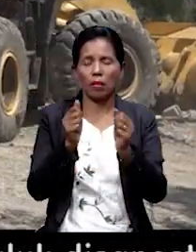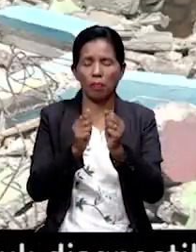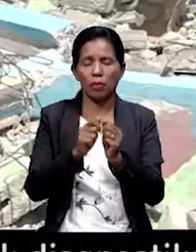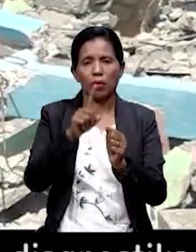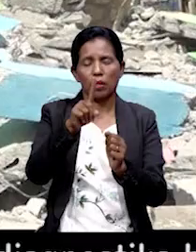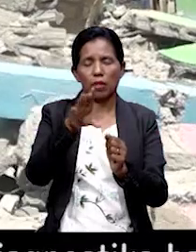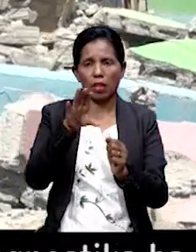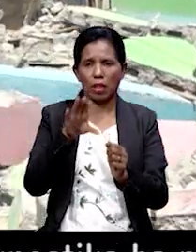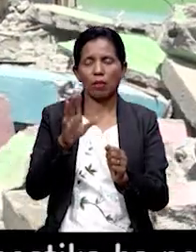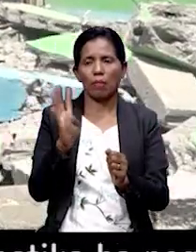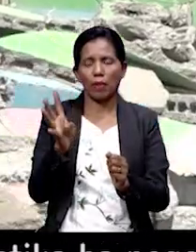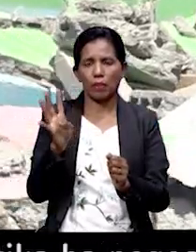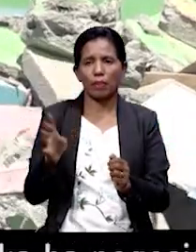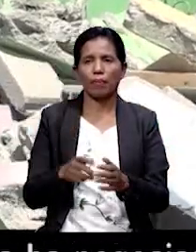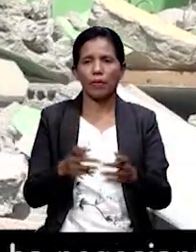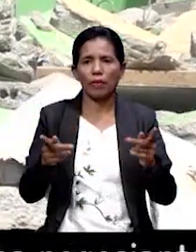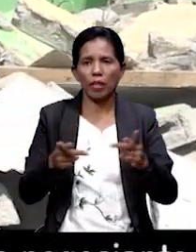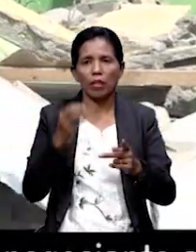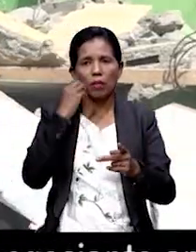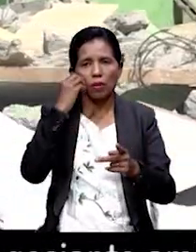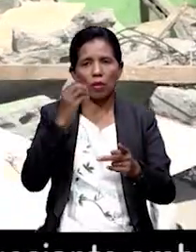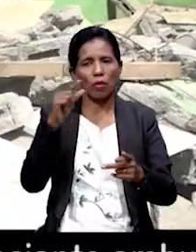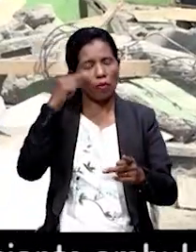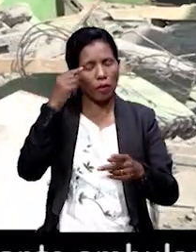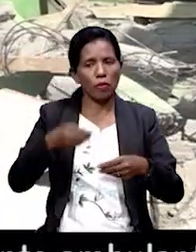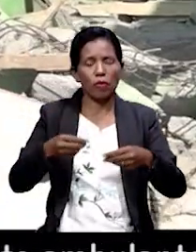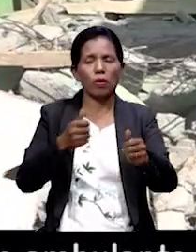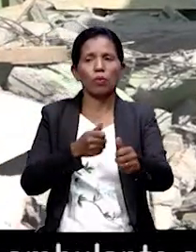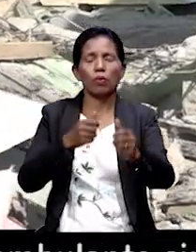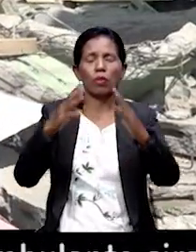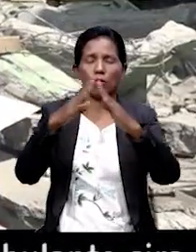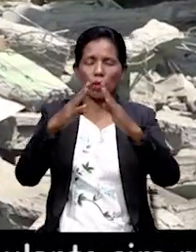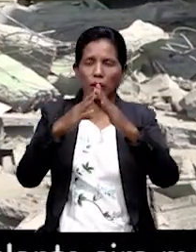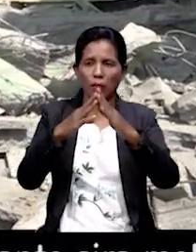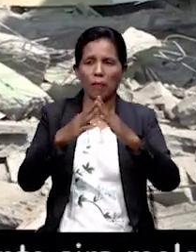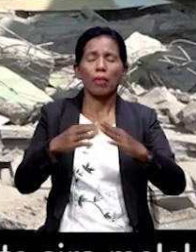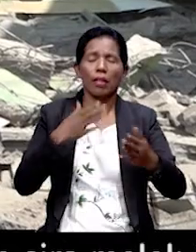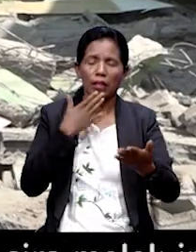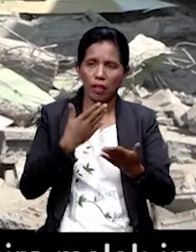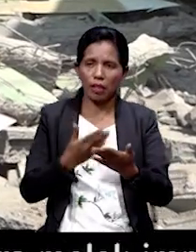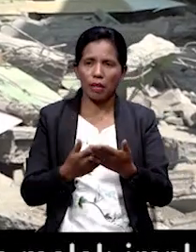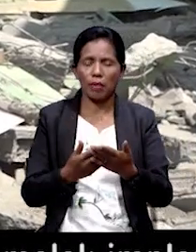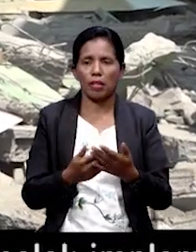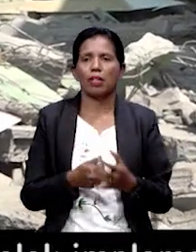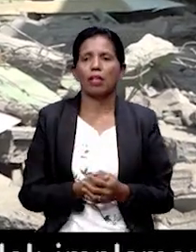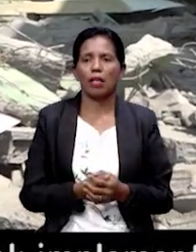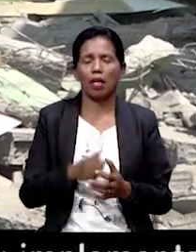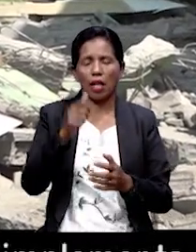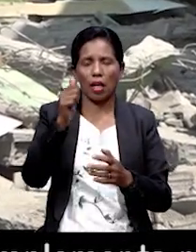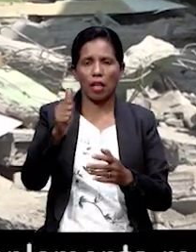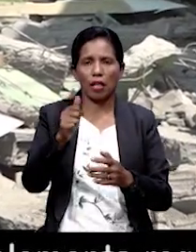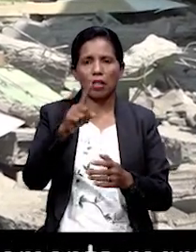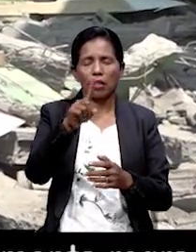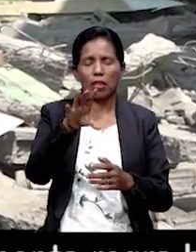nulo. Kompensasang bahela fatin governo fotuir klasifikasang uma ho klasifikasang A hetan osan dolar amerikanu atu sida sanulu